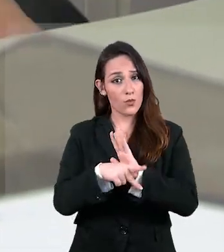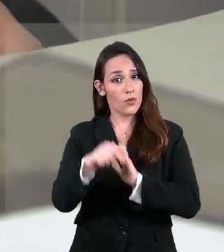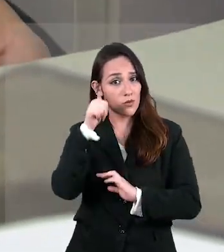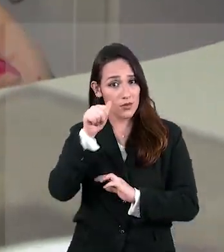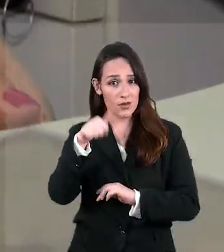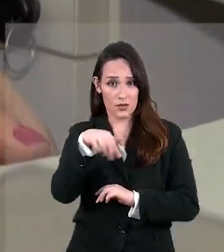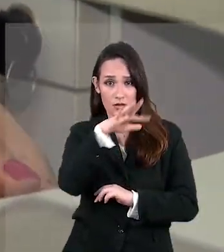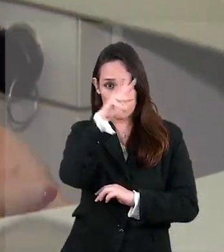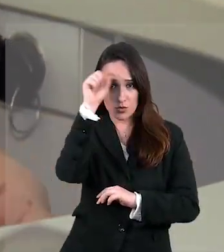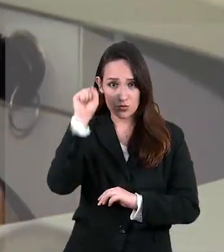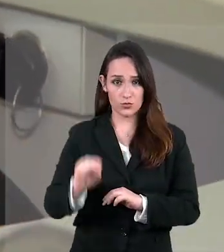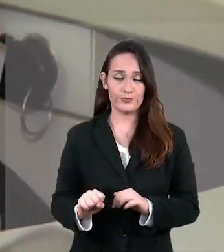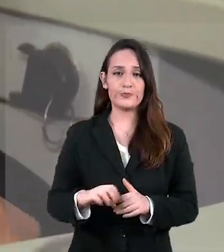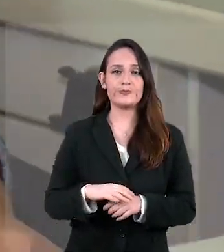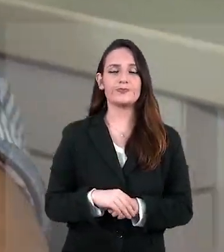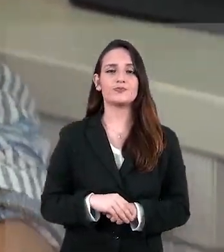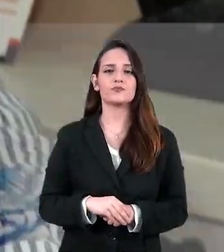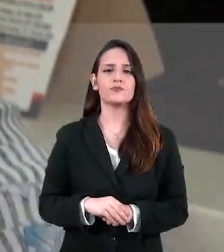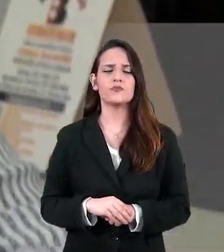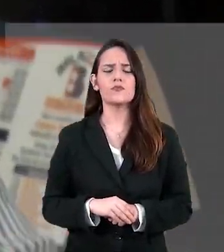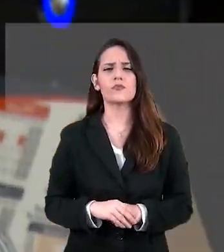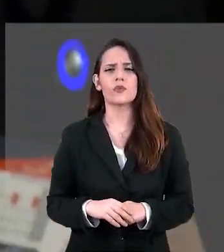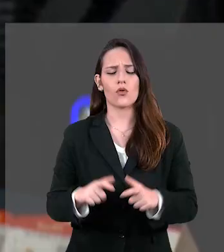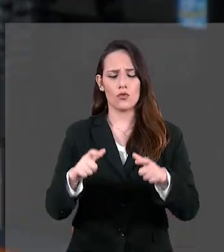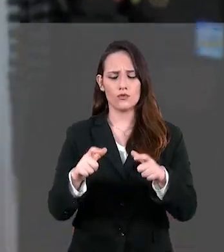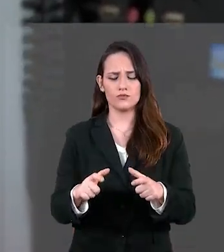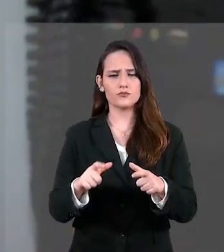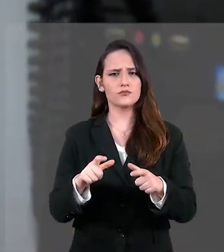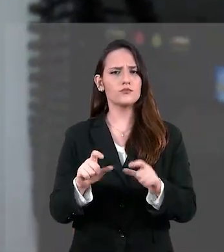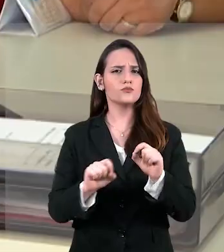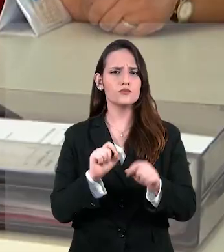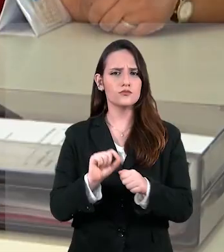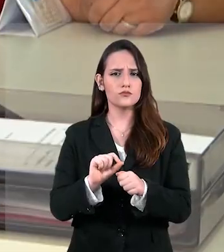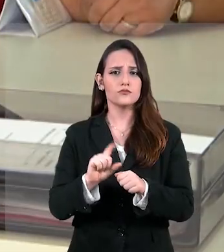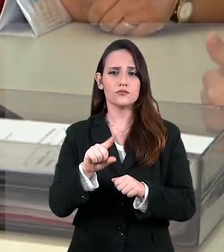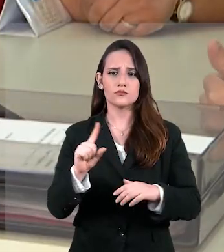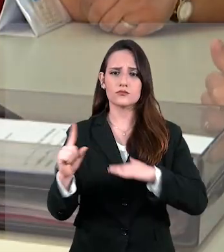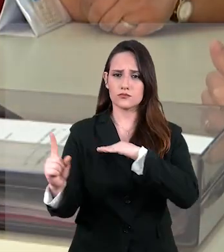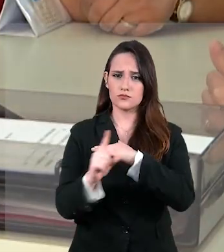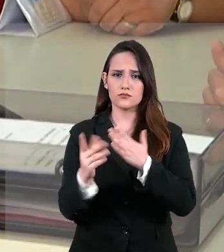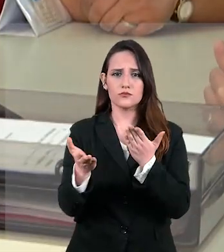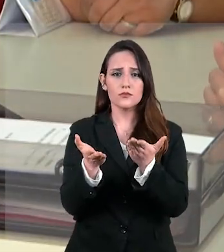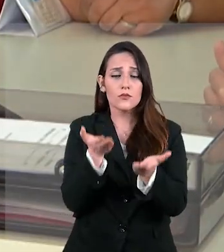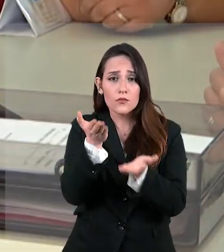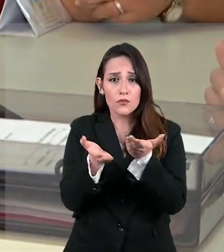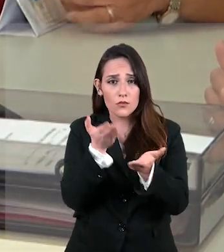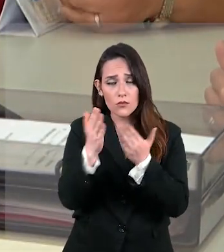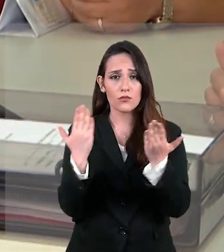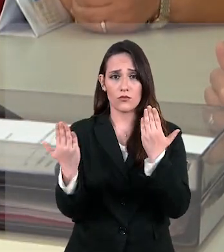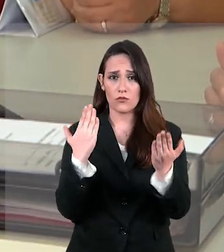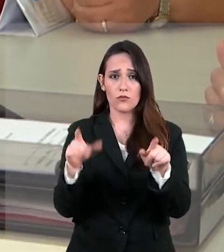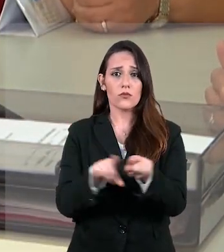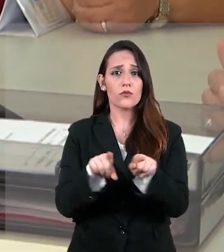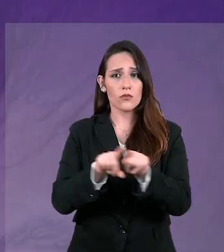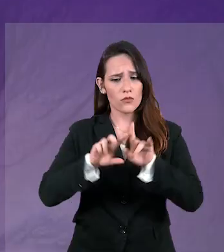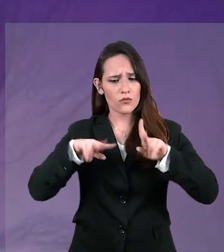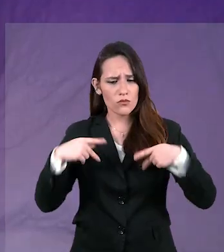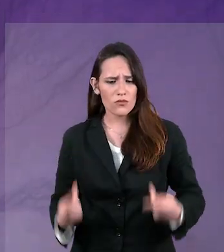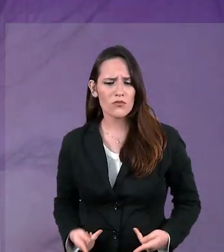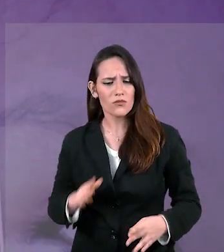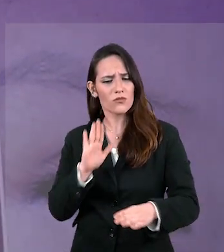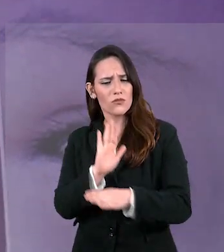Públicas para Mulheres de Mato Grosso do Sul. O local presta atendimento psicológico e social humanizado